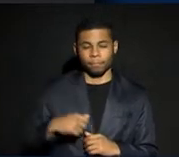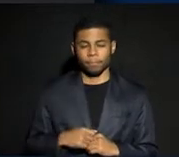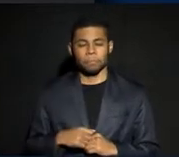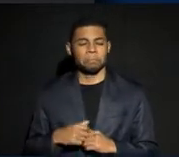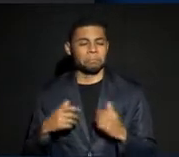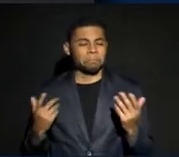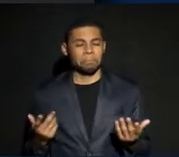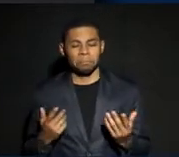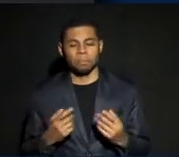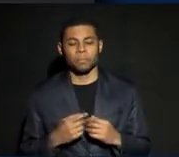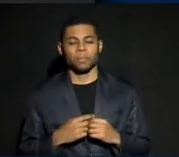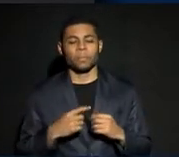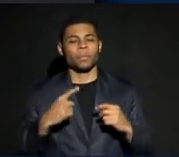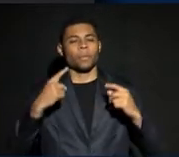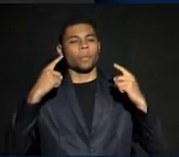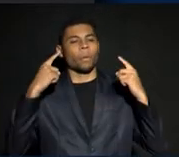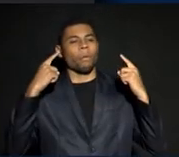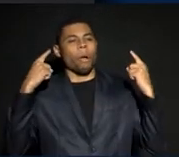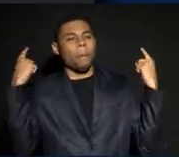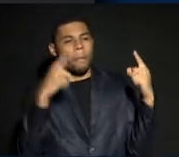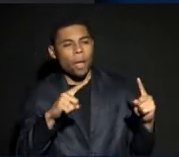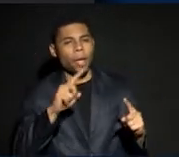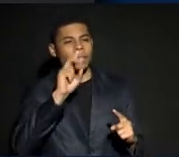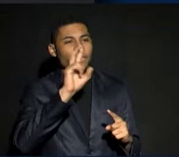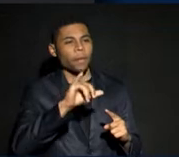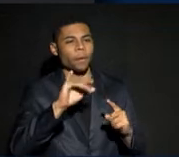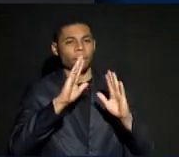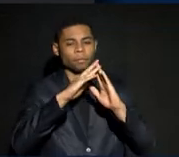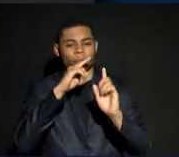de fechamento de igreja,